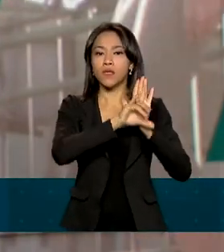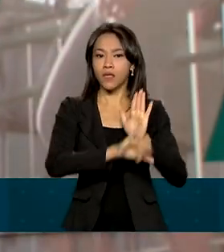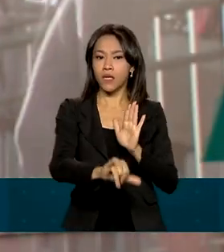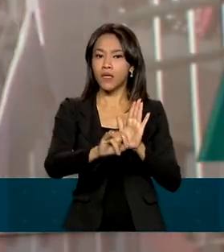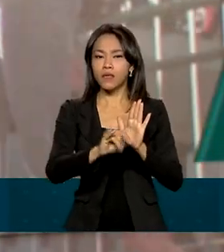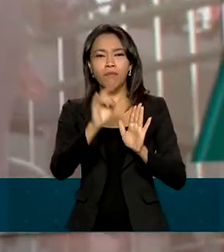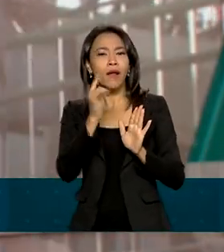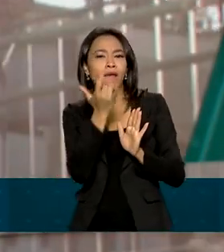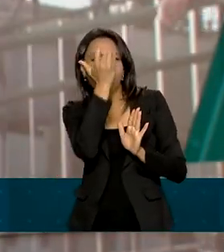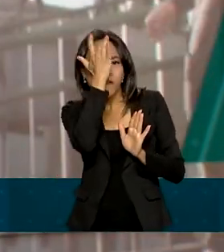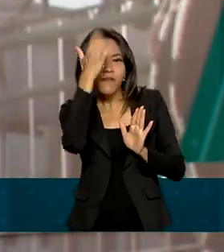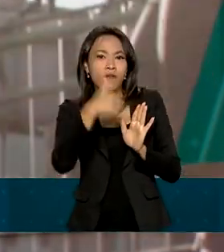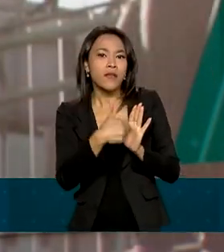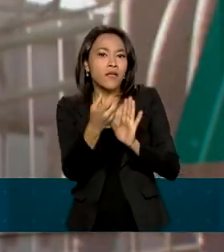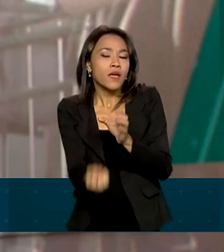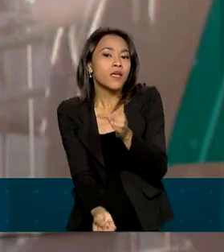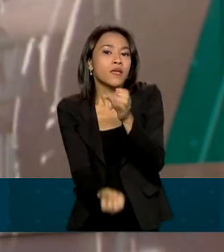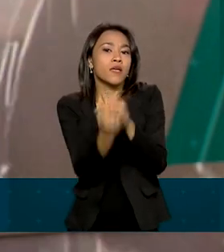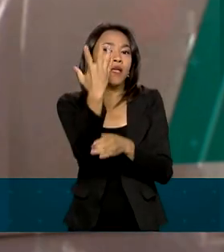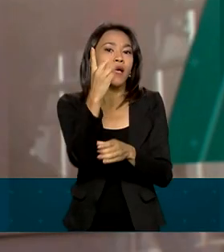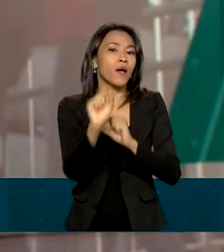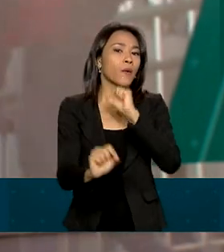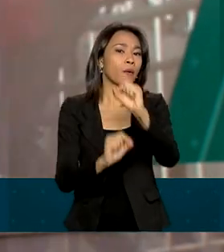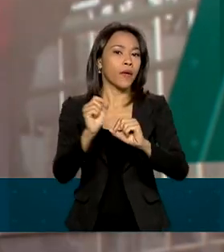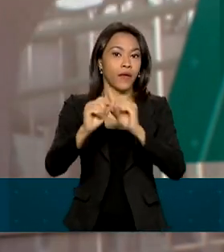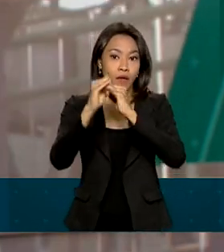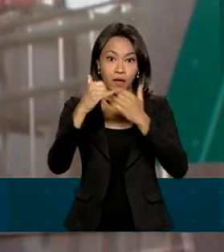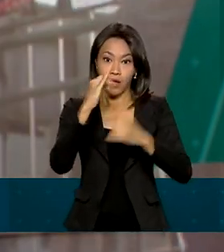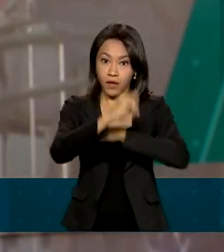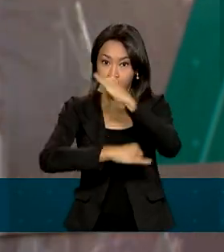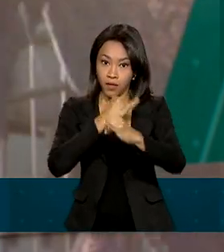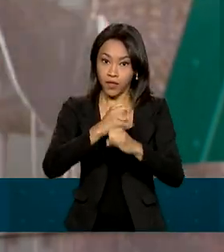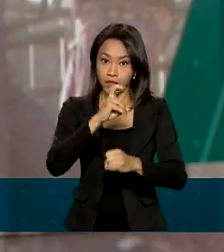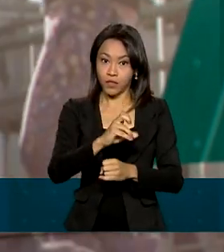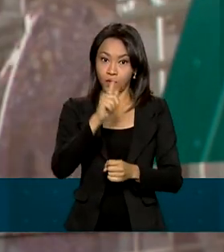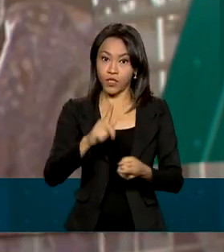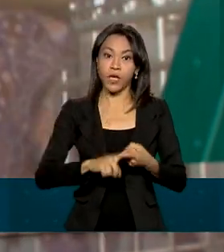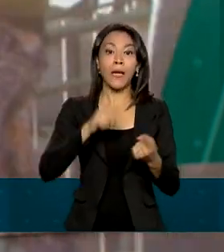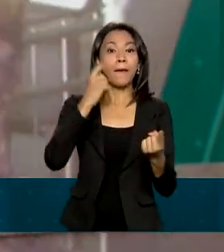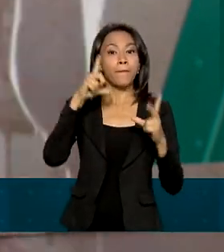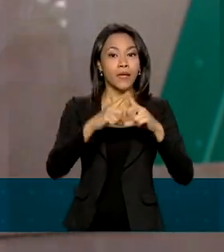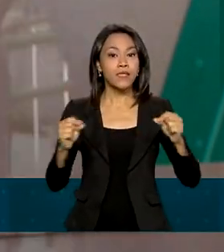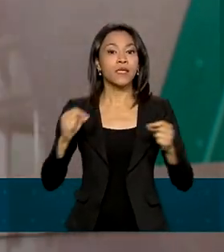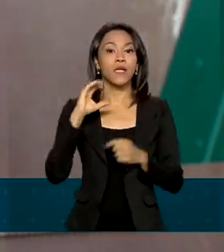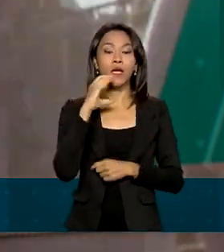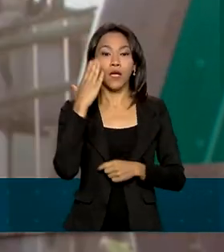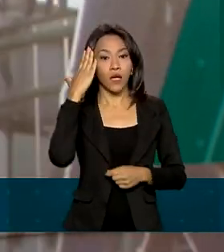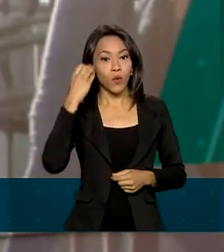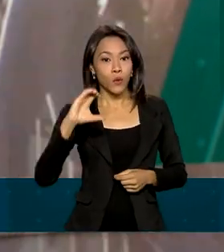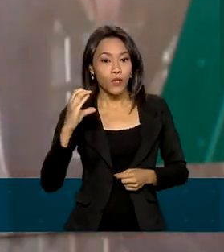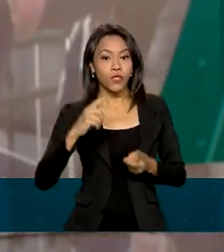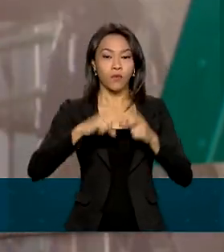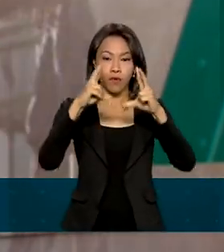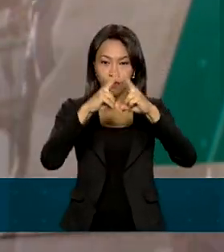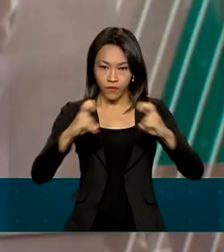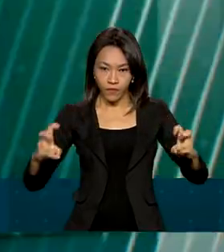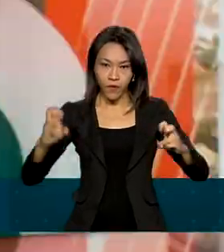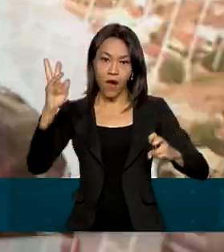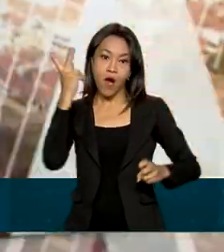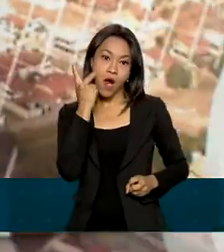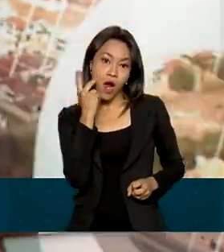facilitar a implantação da internet 5g são elas Brasília Curitiba Florianópolis Fortaleza